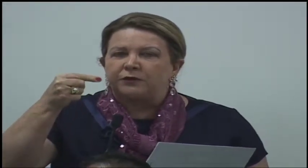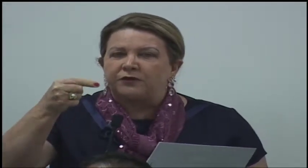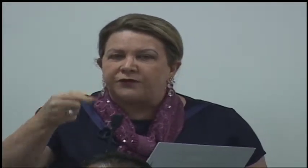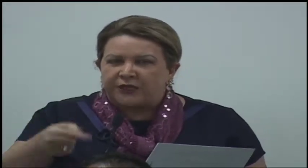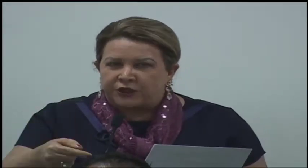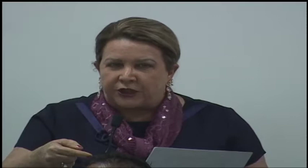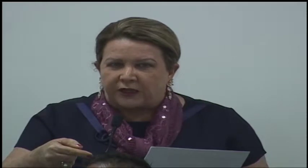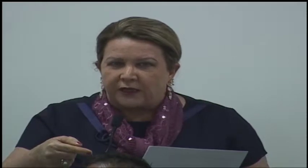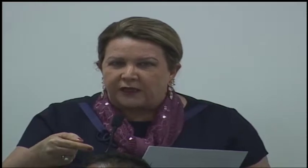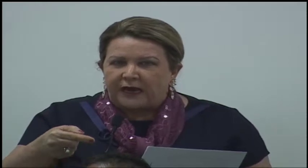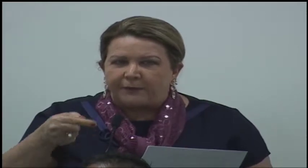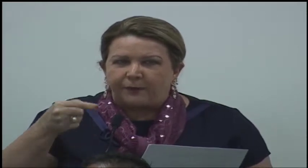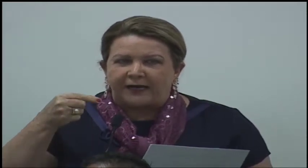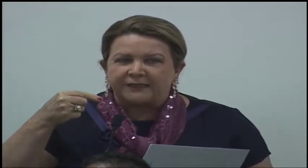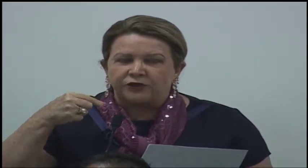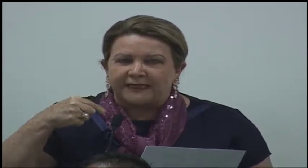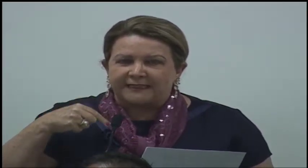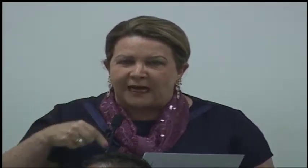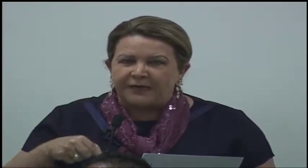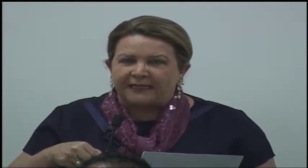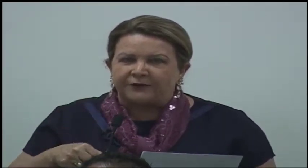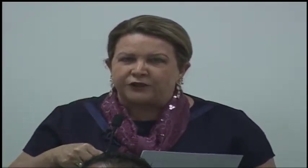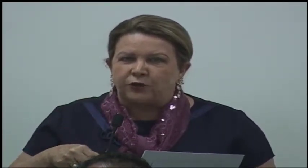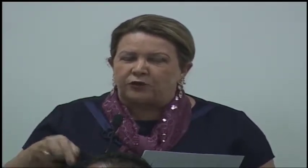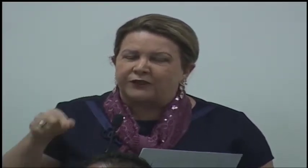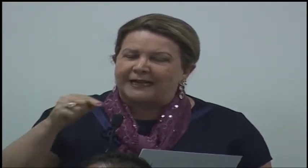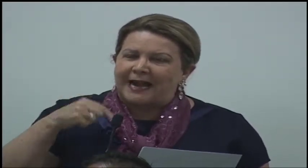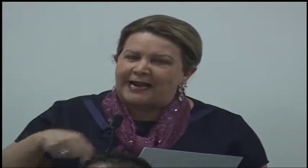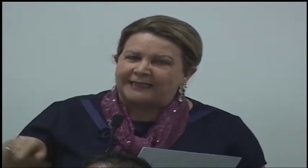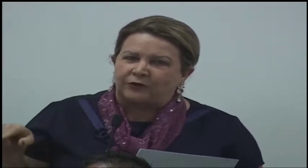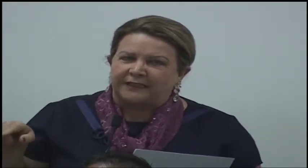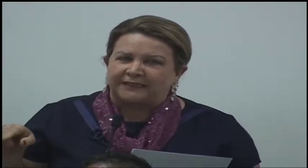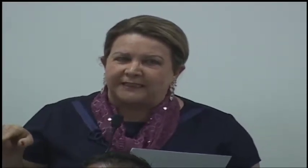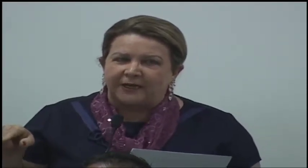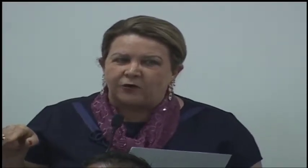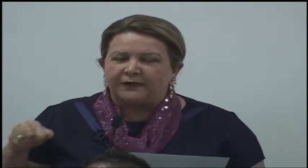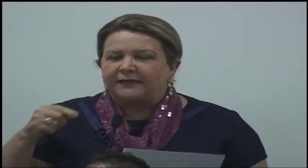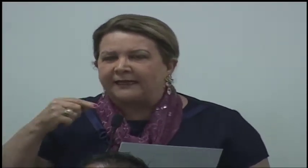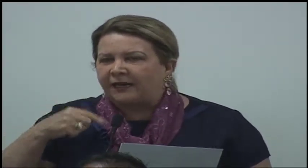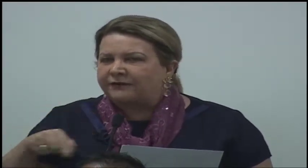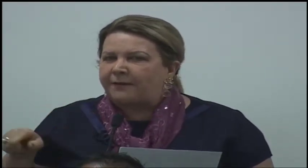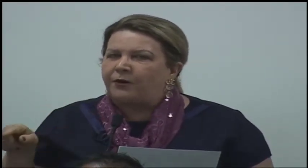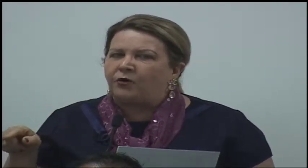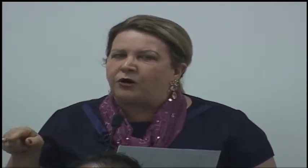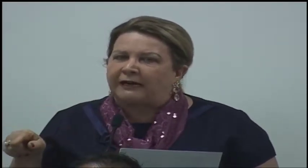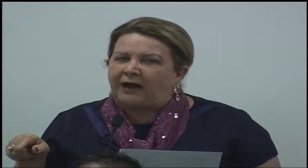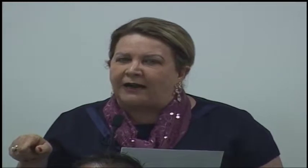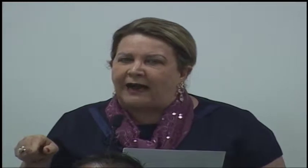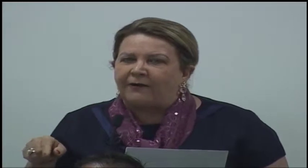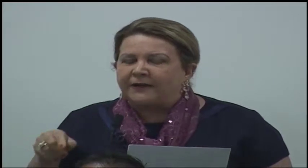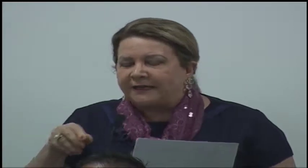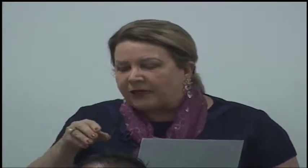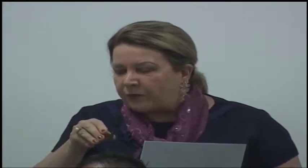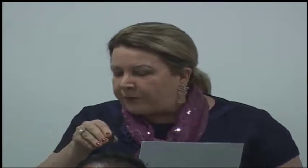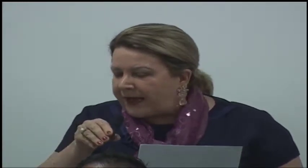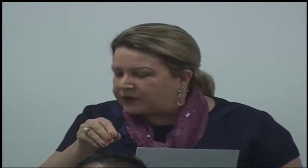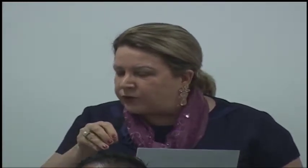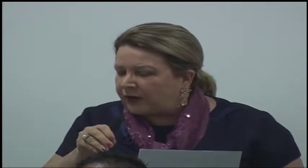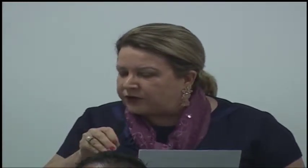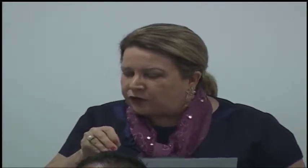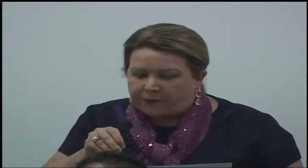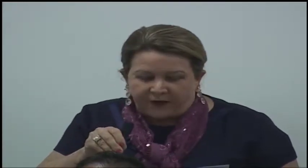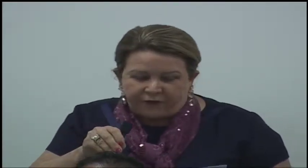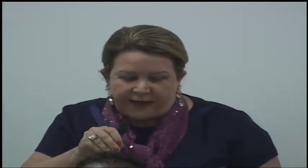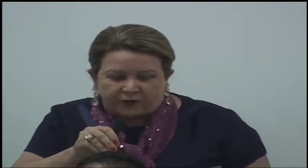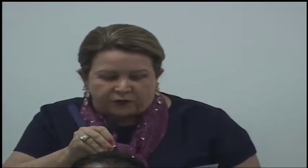o 2020. A população já está me ligando de novo que nada aconteceu e não está bom o local lá. Então eu peço